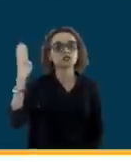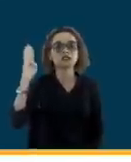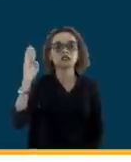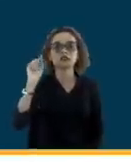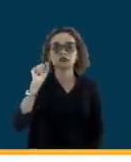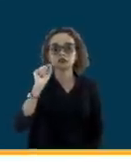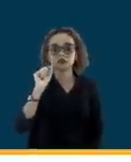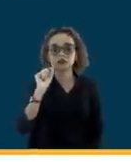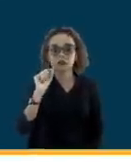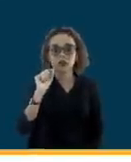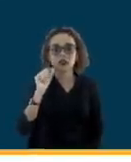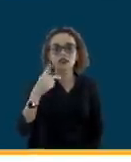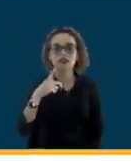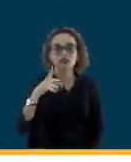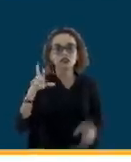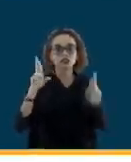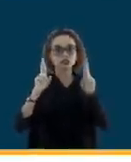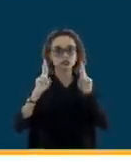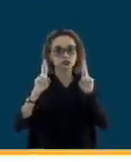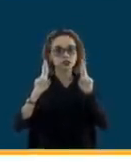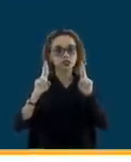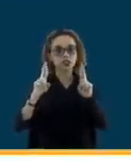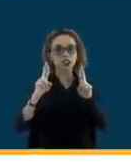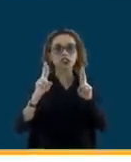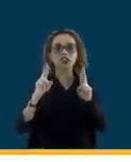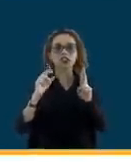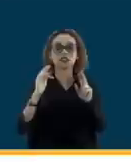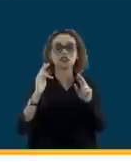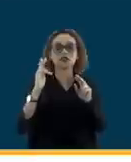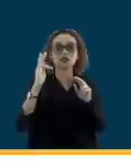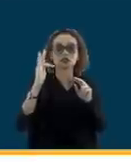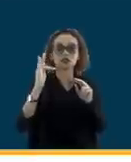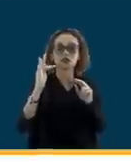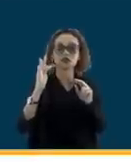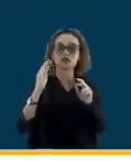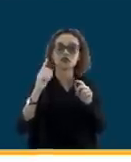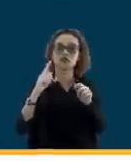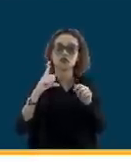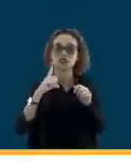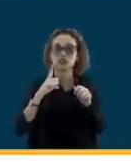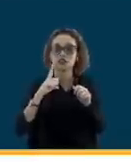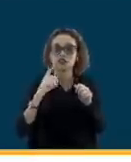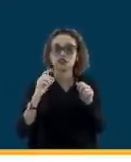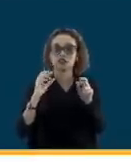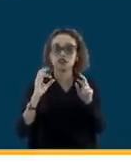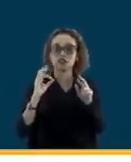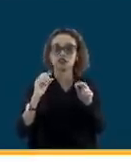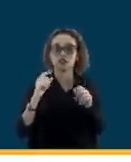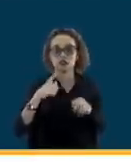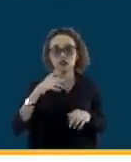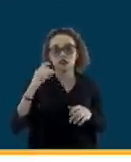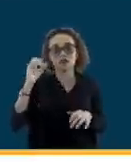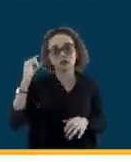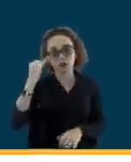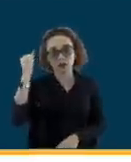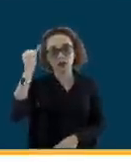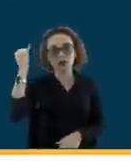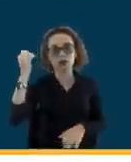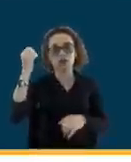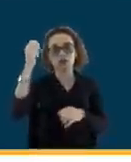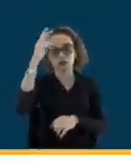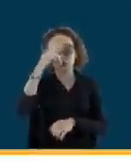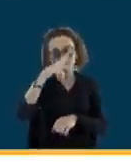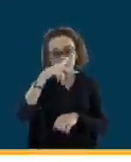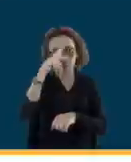uma esperança de que a gente possa realmente levar adiante as questões que são fundamentais para o nosso país.